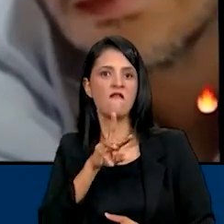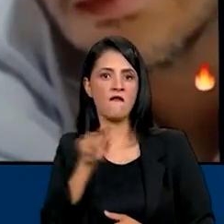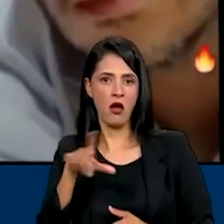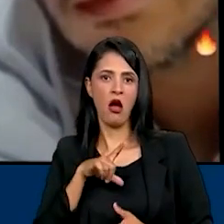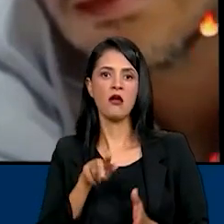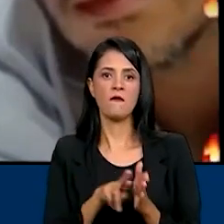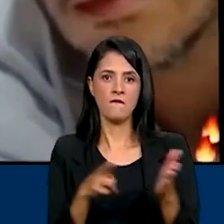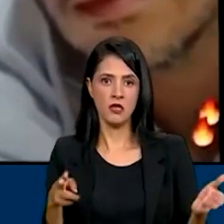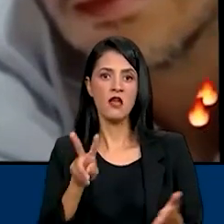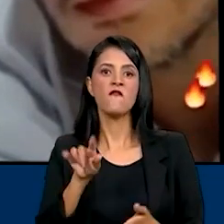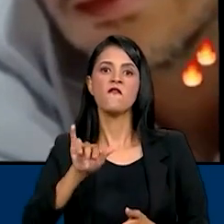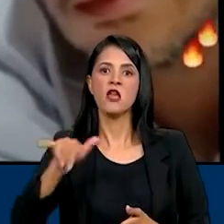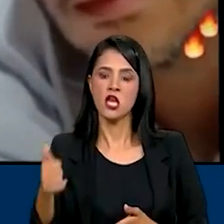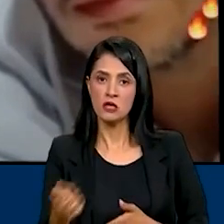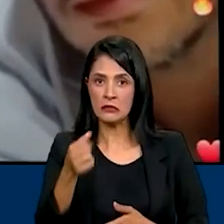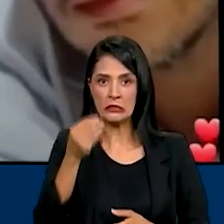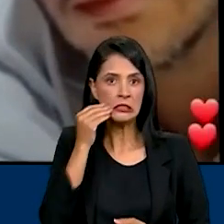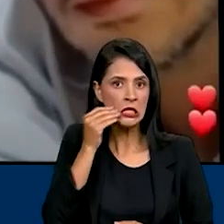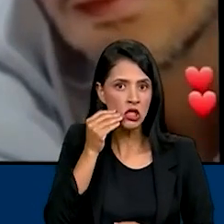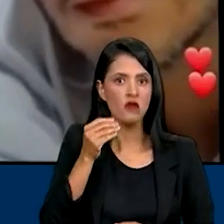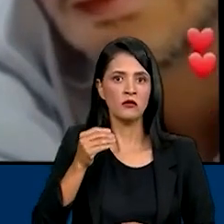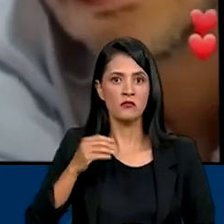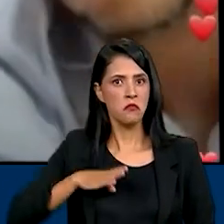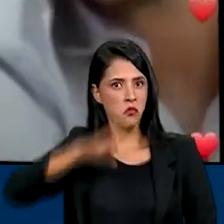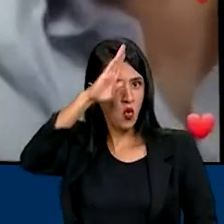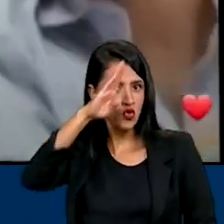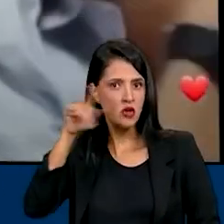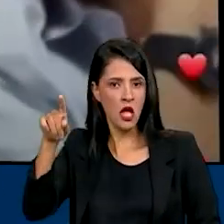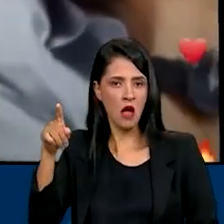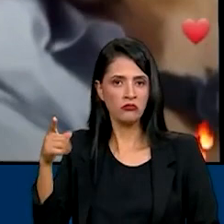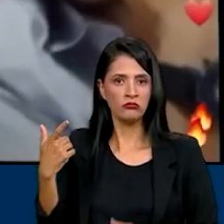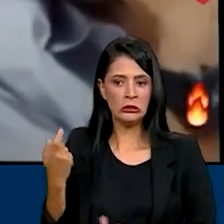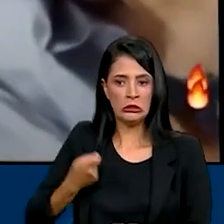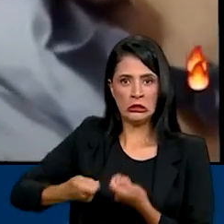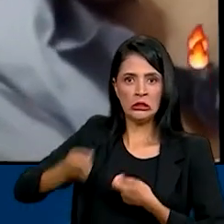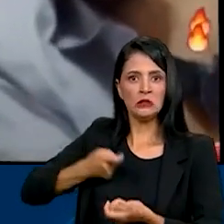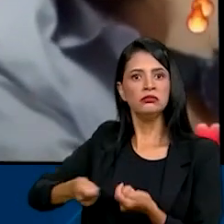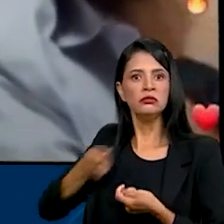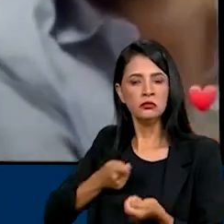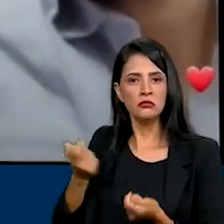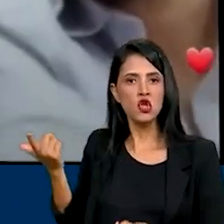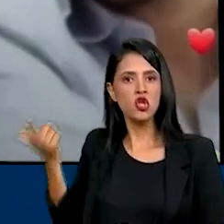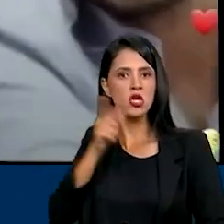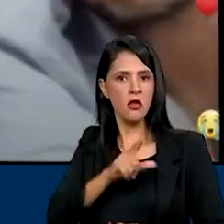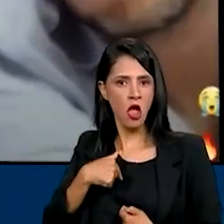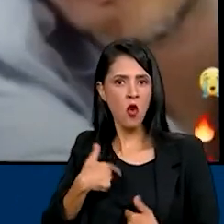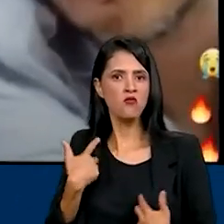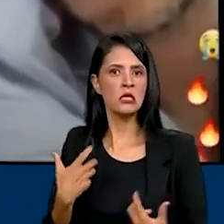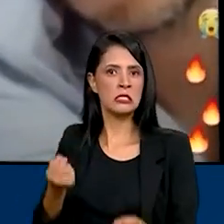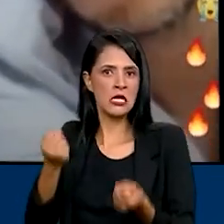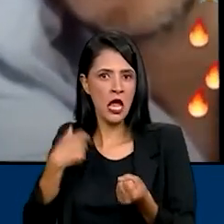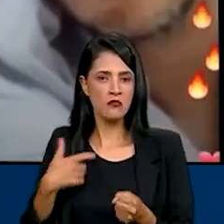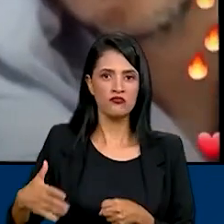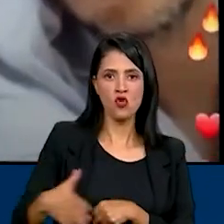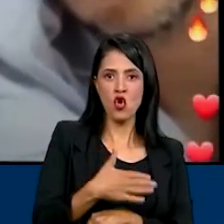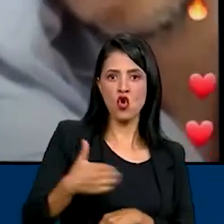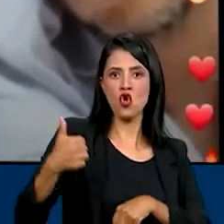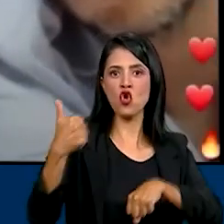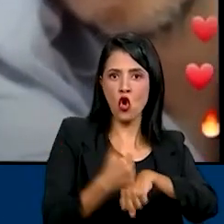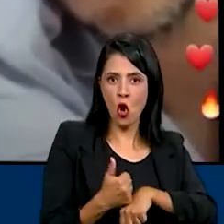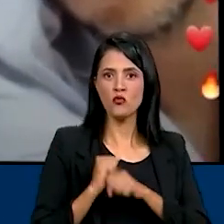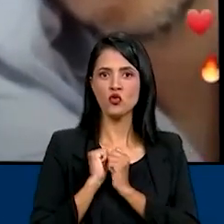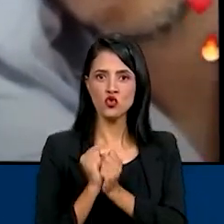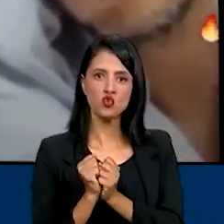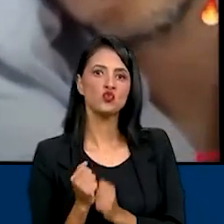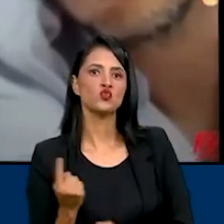a polêmica desse final de semana, né? Nesta quinta-feira, dia 2 de fevereiro, explodiu aí nas